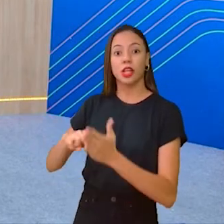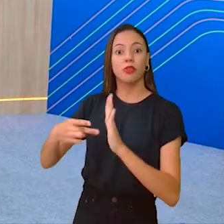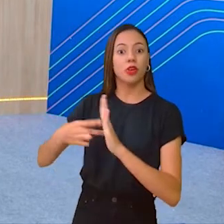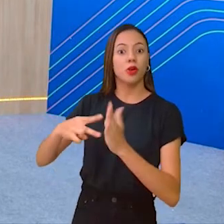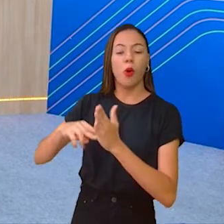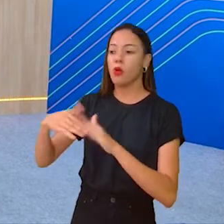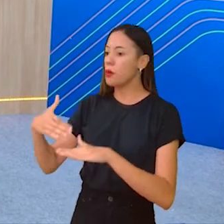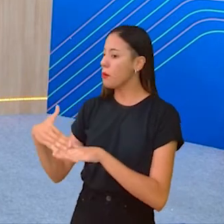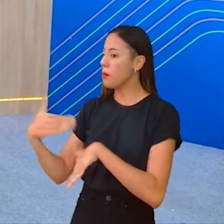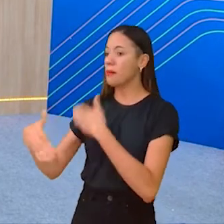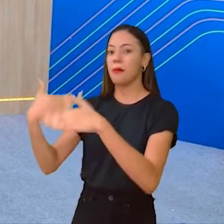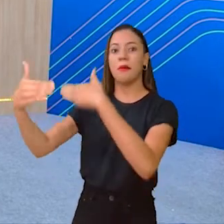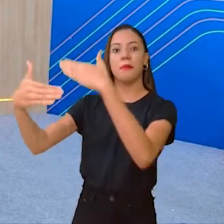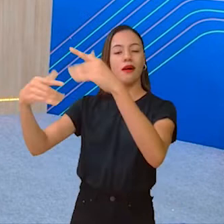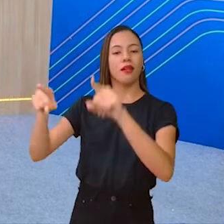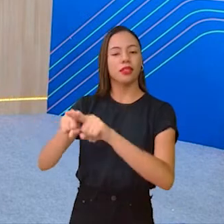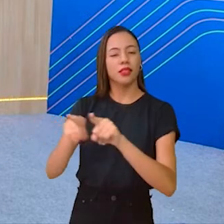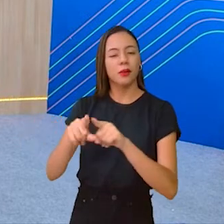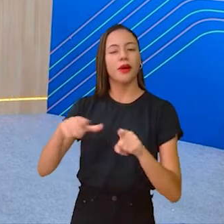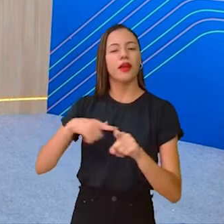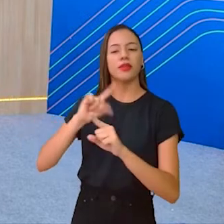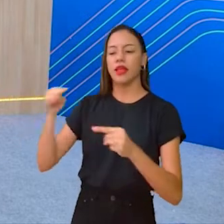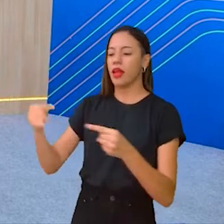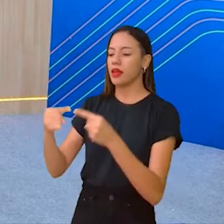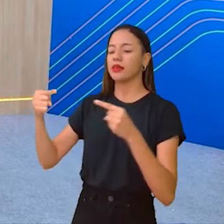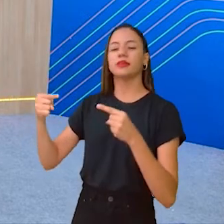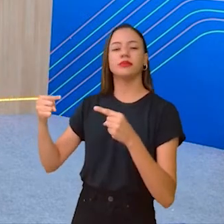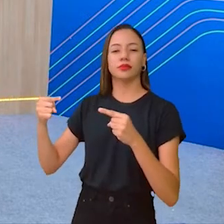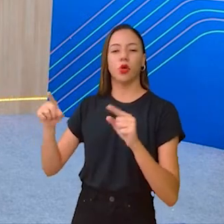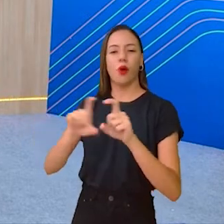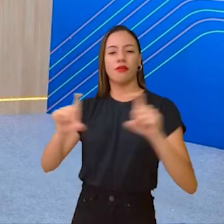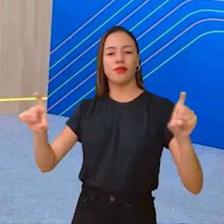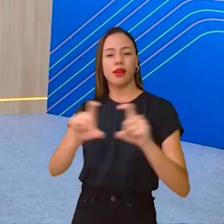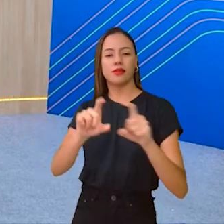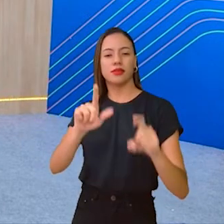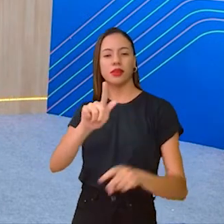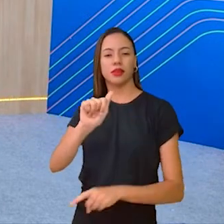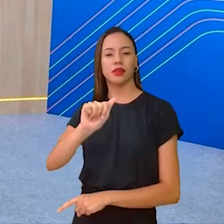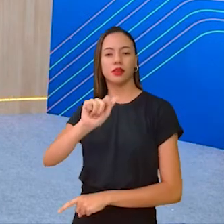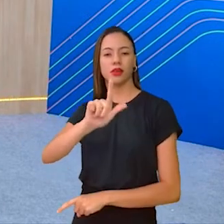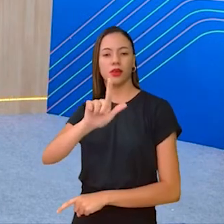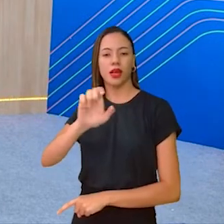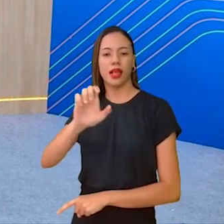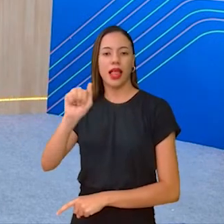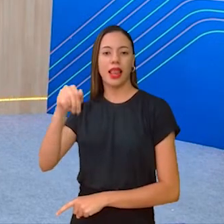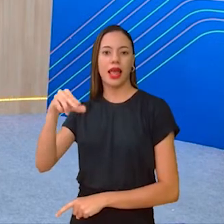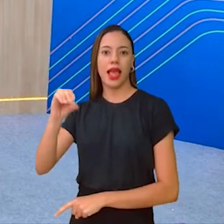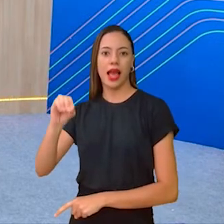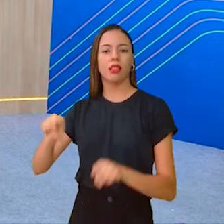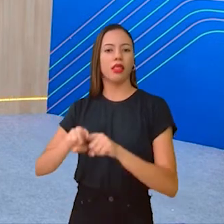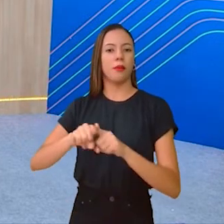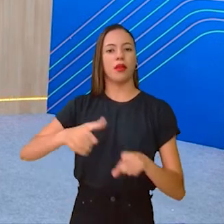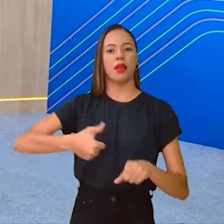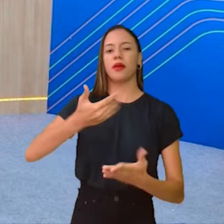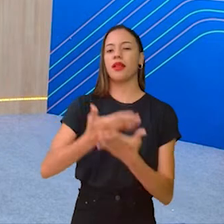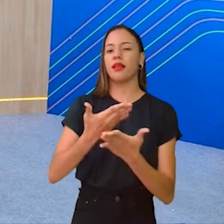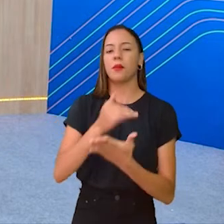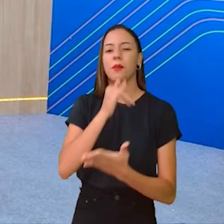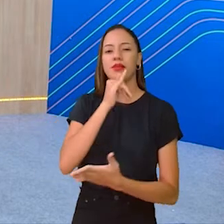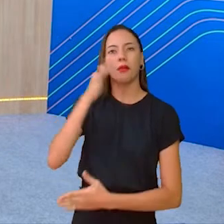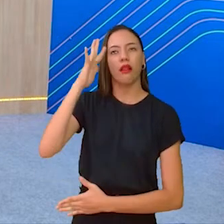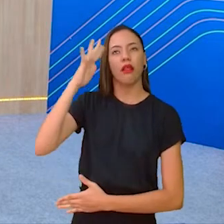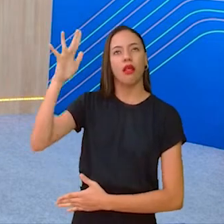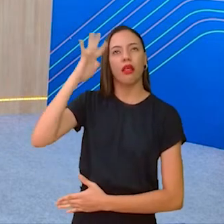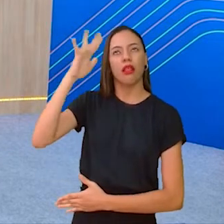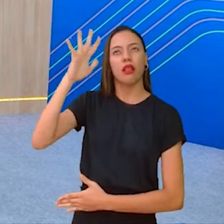até unindo com o que a gente trouxe do Galeano e que trouxe a nossa aula magna. Essa utopia, esse sonho que parece muito alto, para